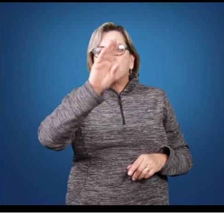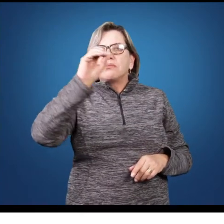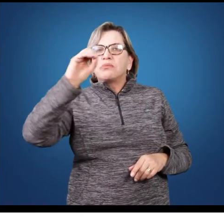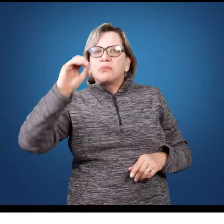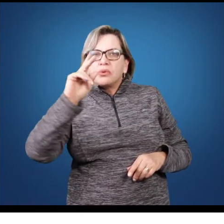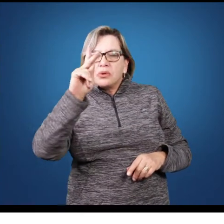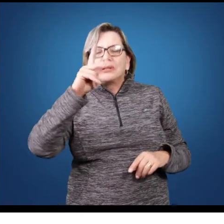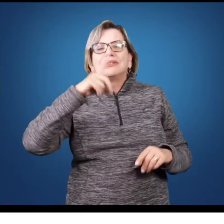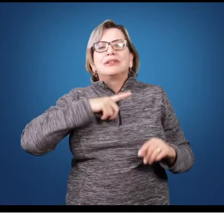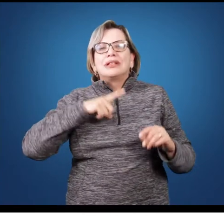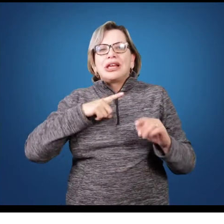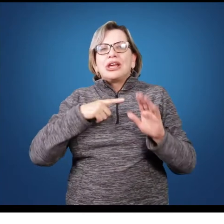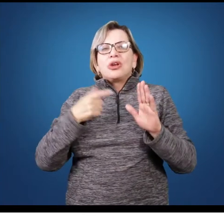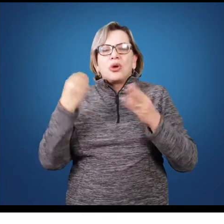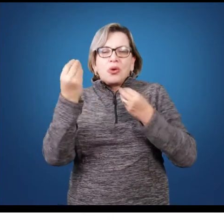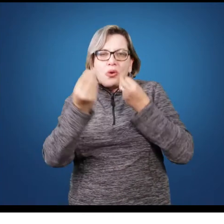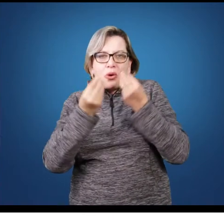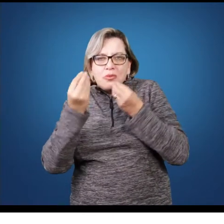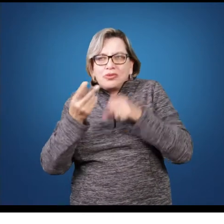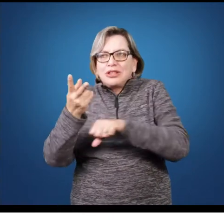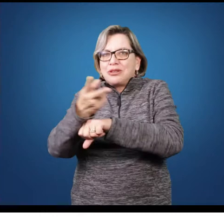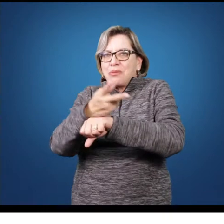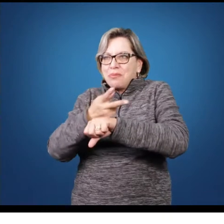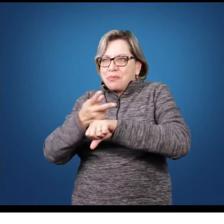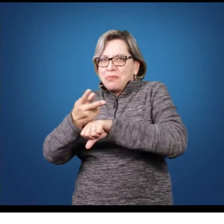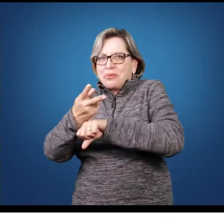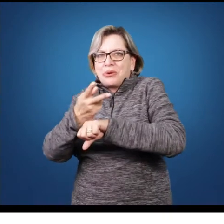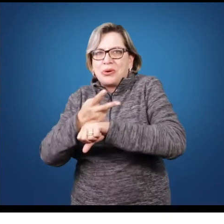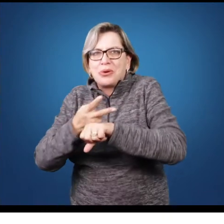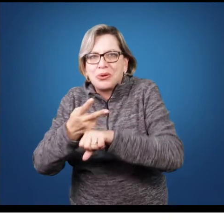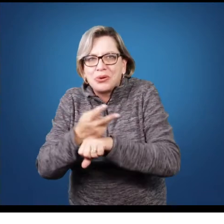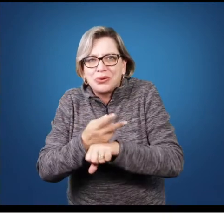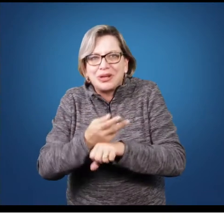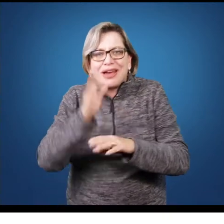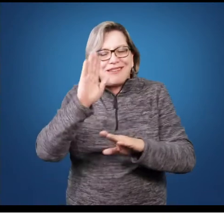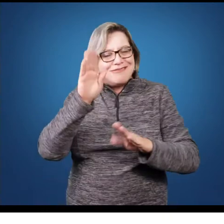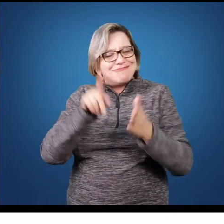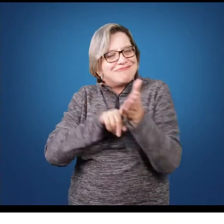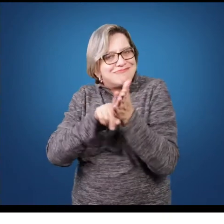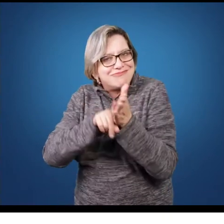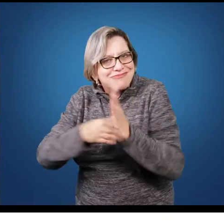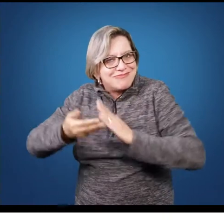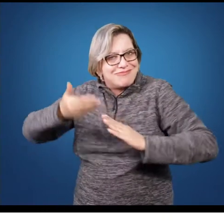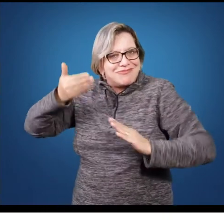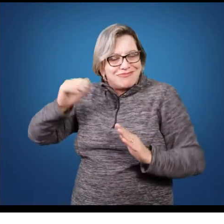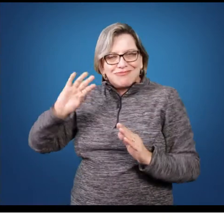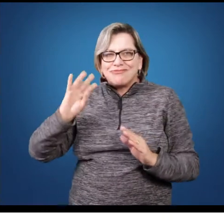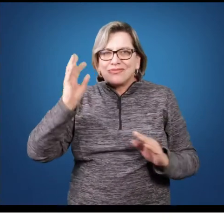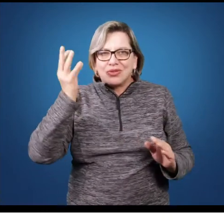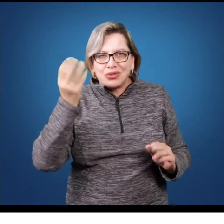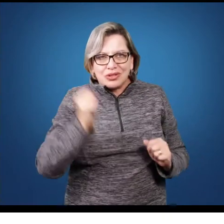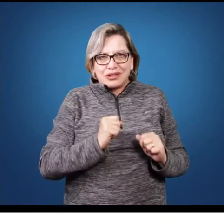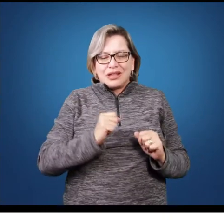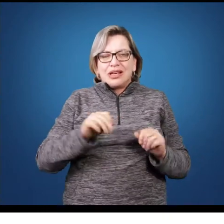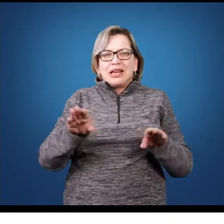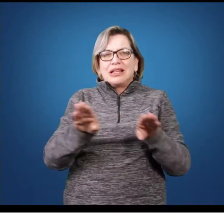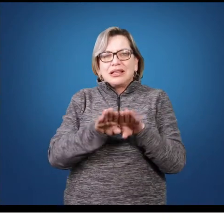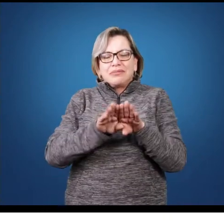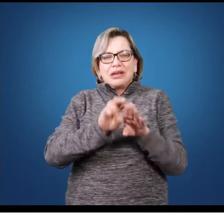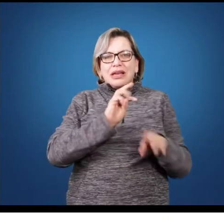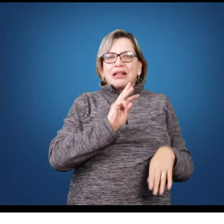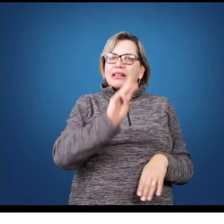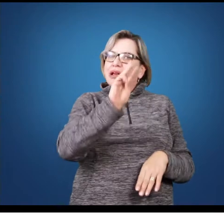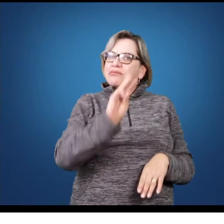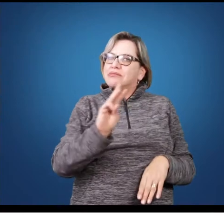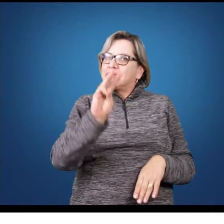busca dessas informações, ou seja, a busca de estudos já realizados, sites mais